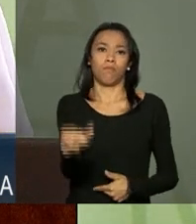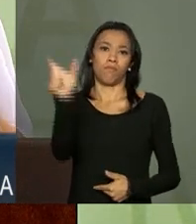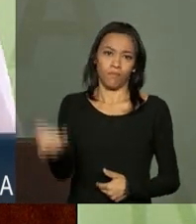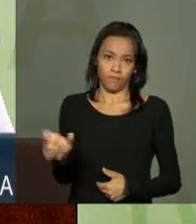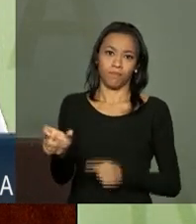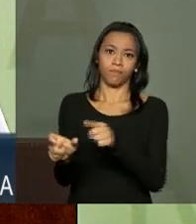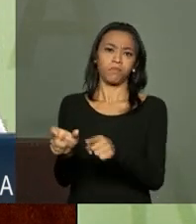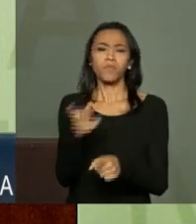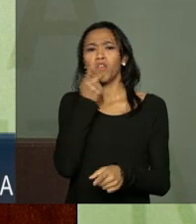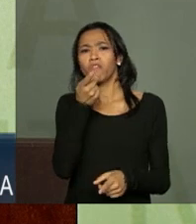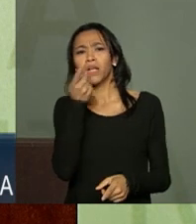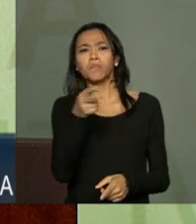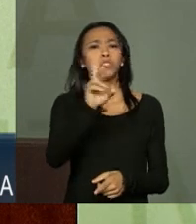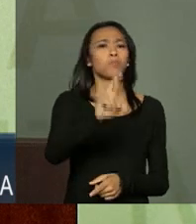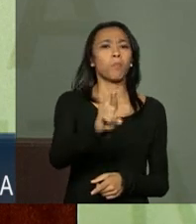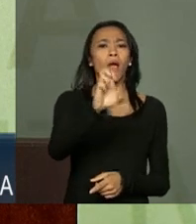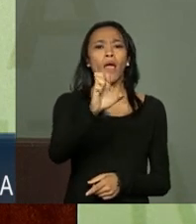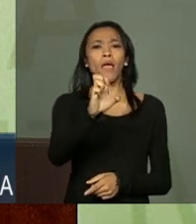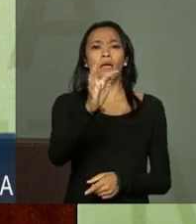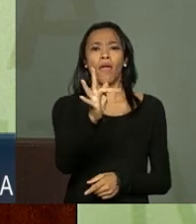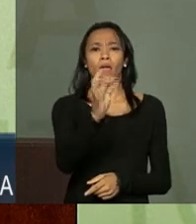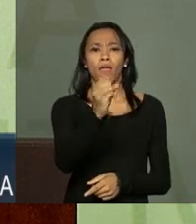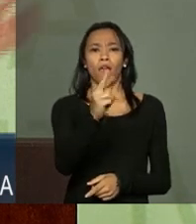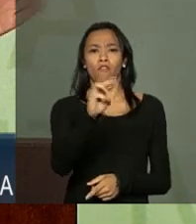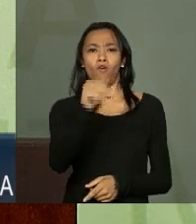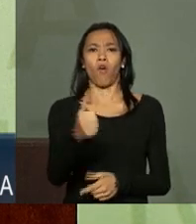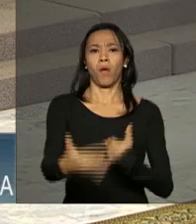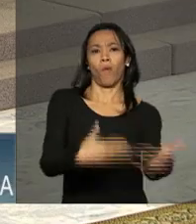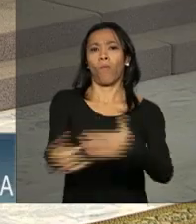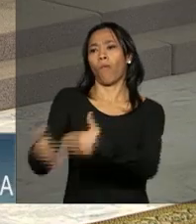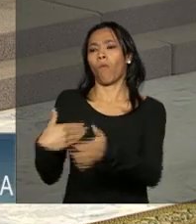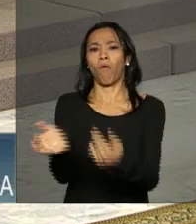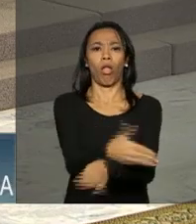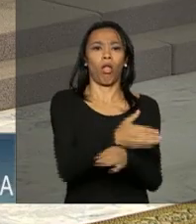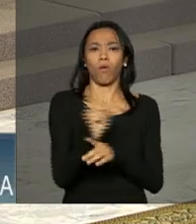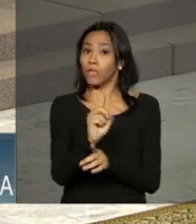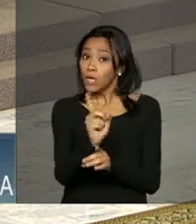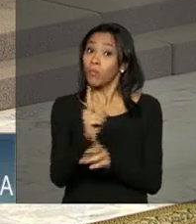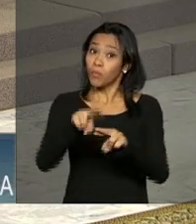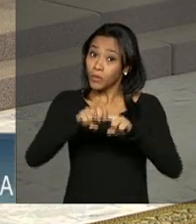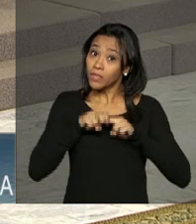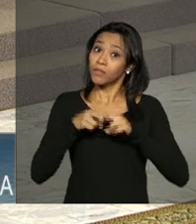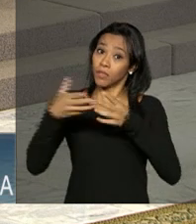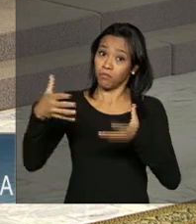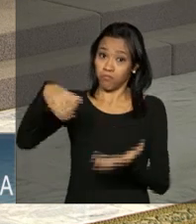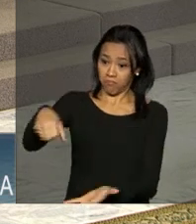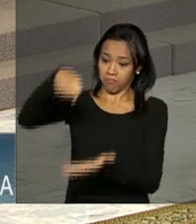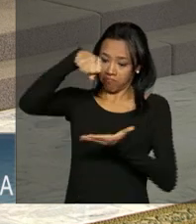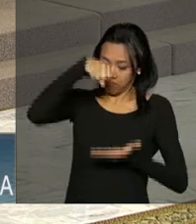falando de uma reforma agrária qualquer. Por isso, eu recebi como manifesto aquela cesta.